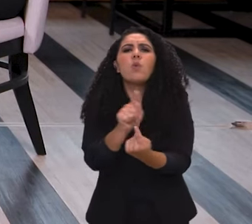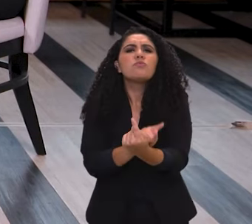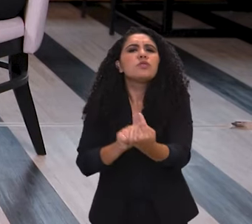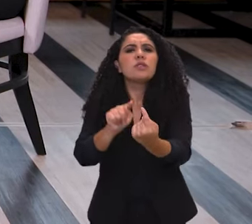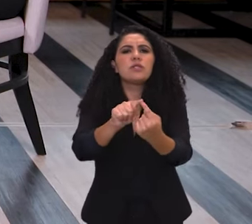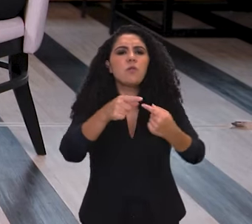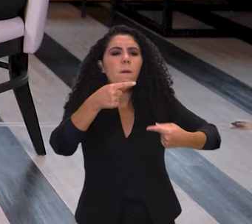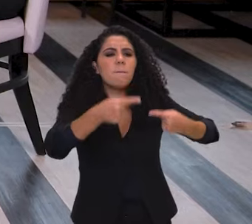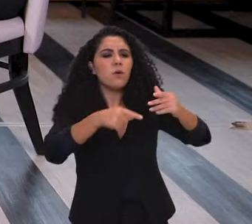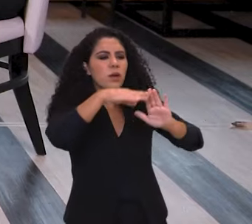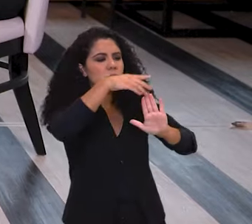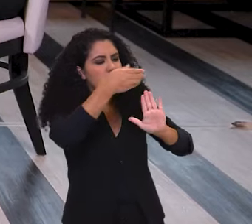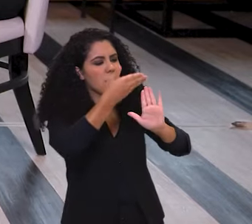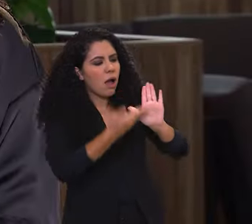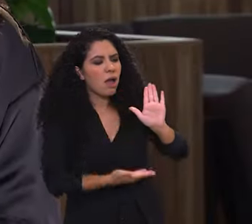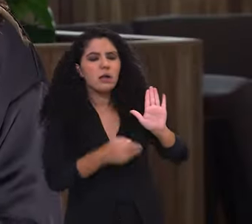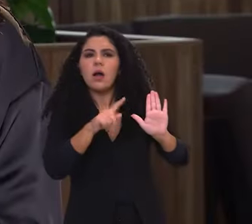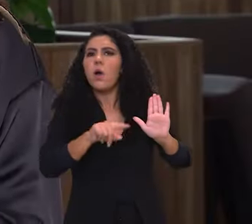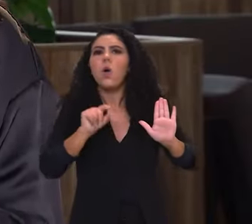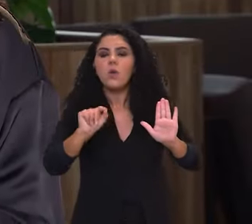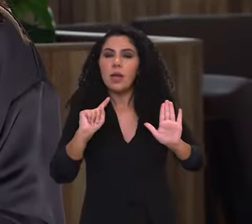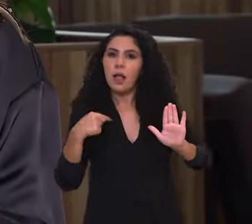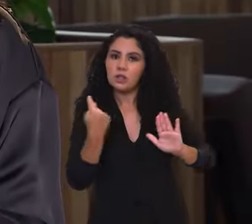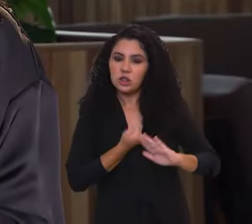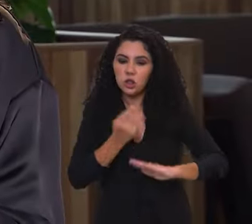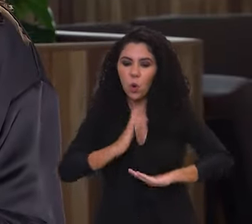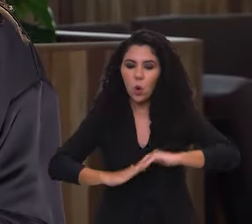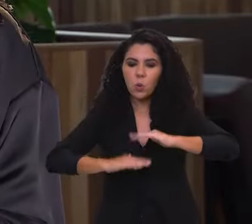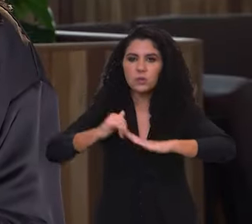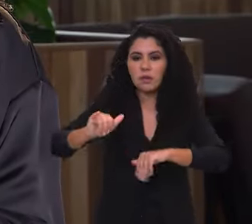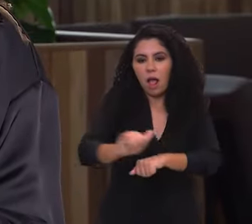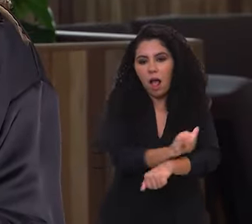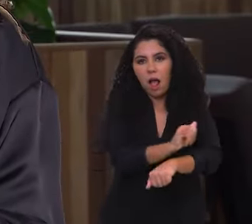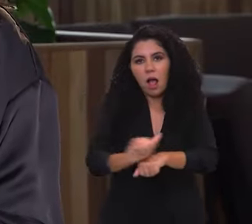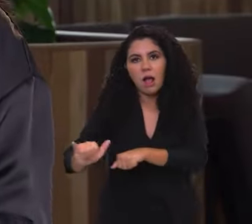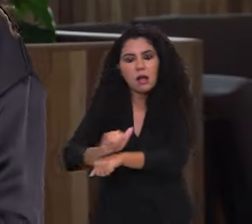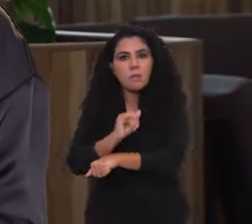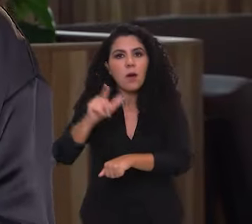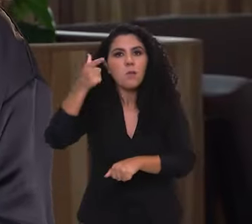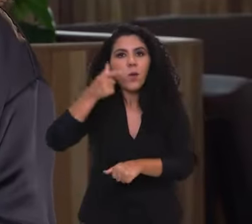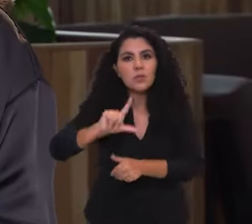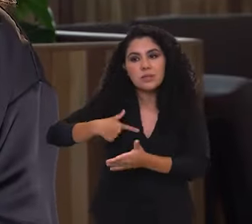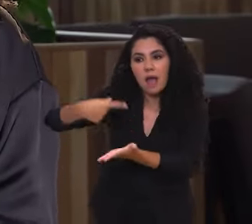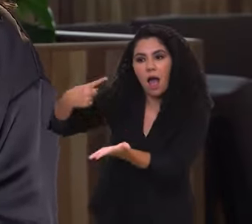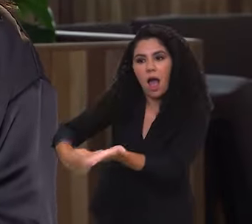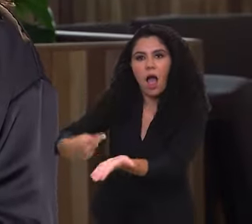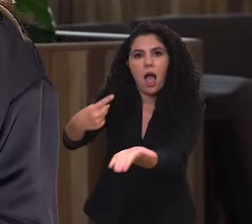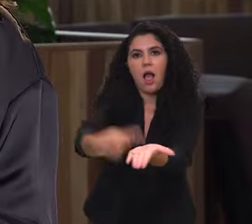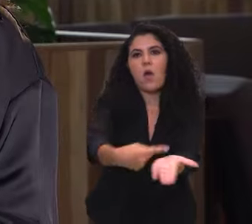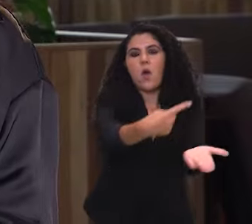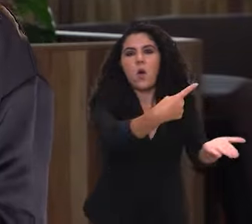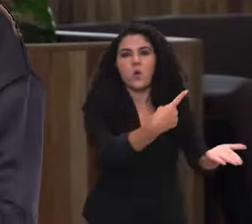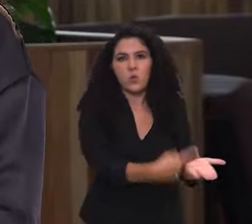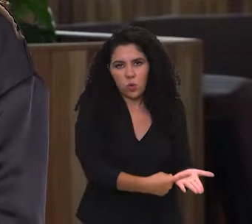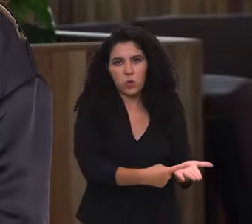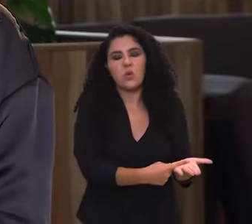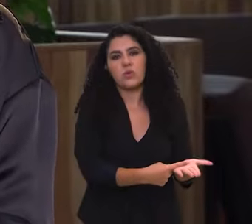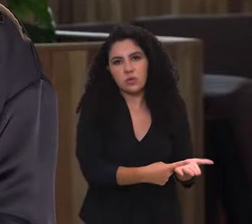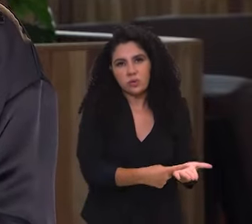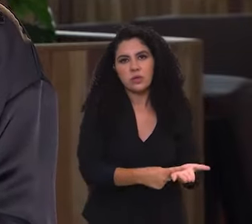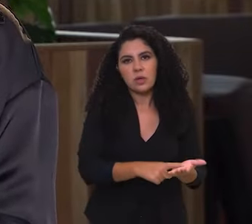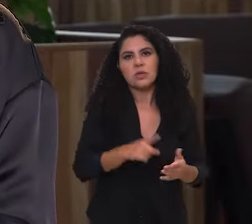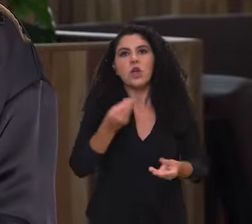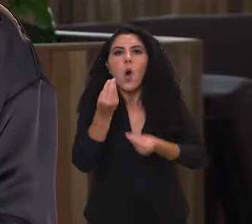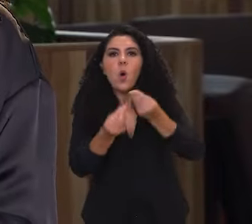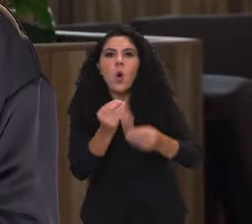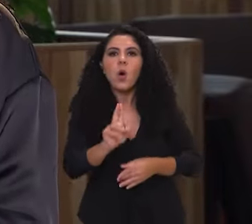objetivo da política? O objetivo da política é a gente construir mecanismos que permitam acordos em torno dos diferentes